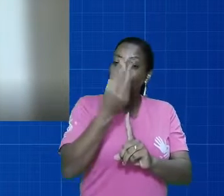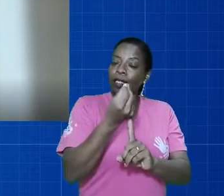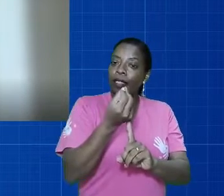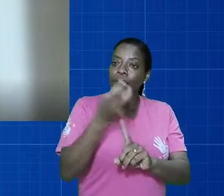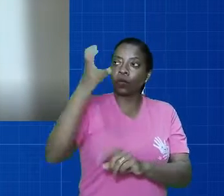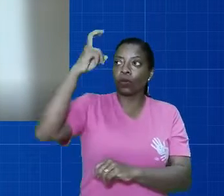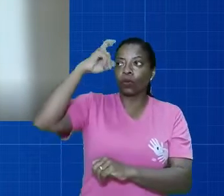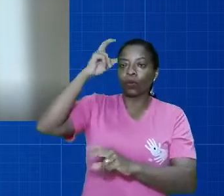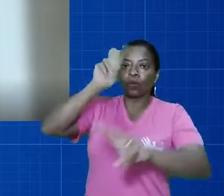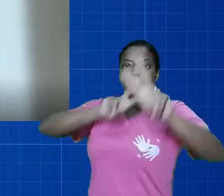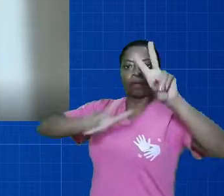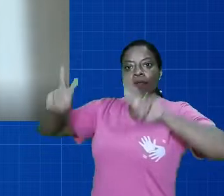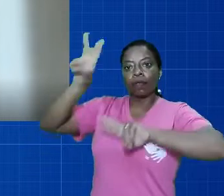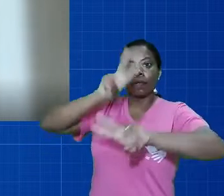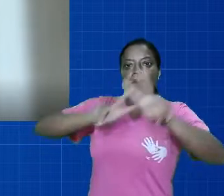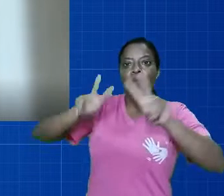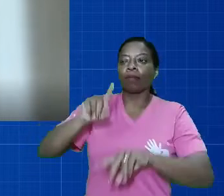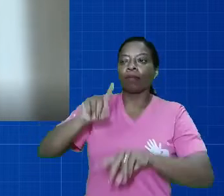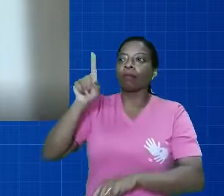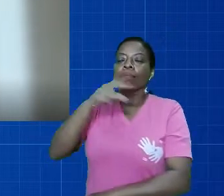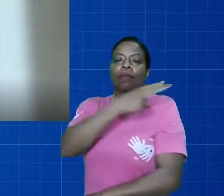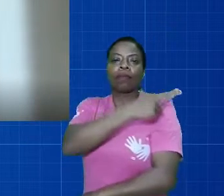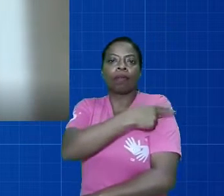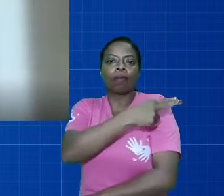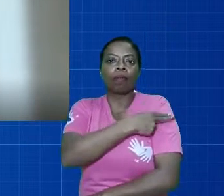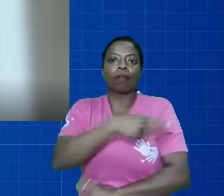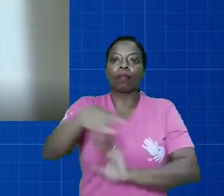Ele é líder do grupo de estudos e